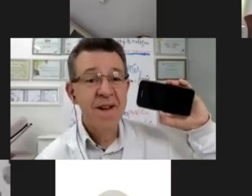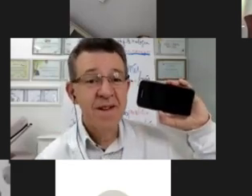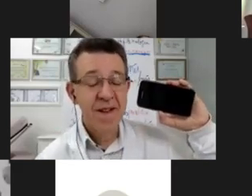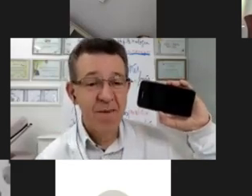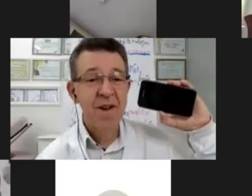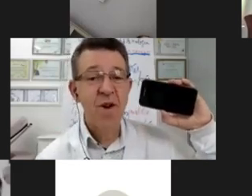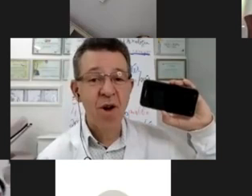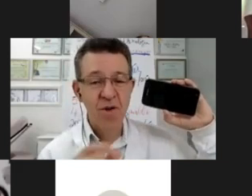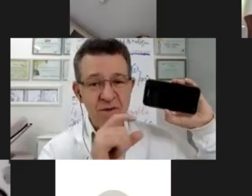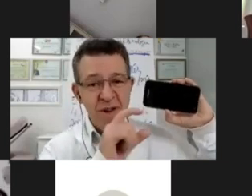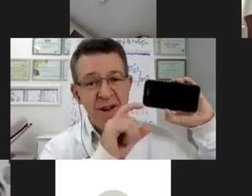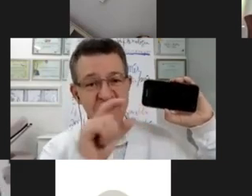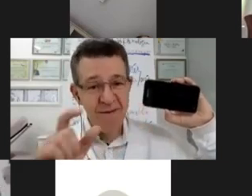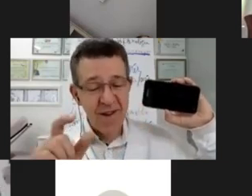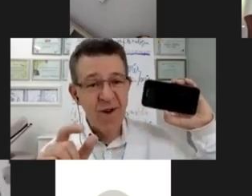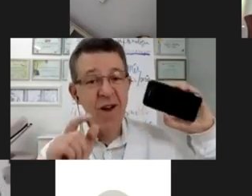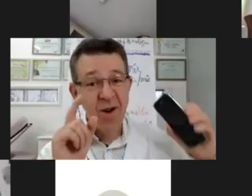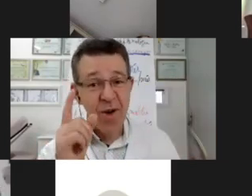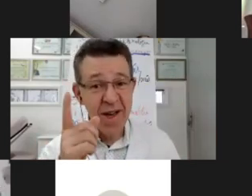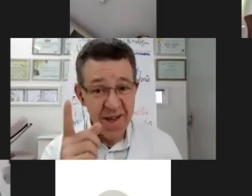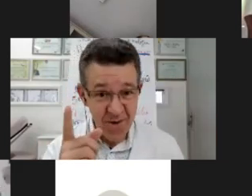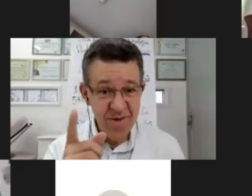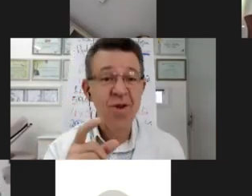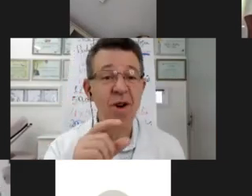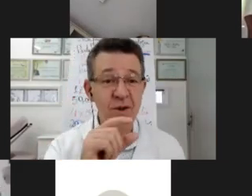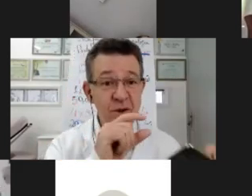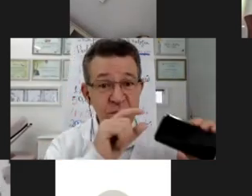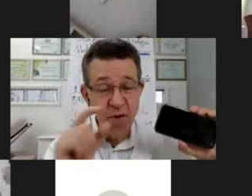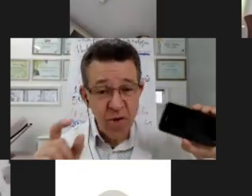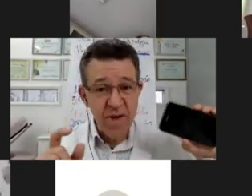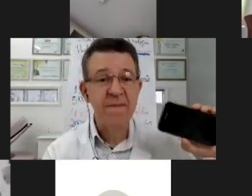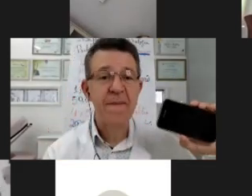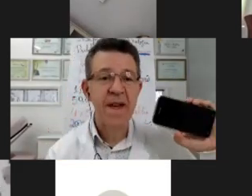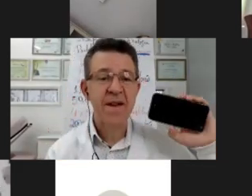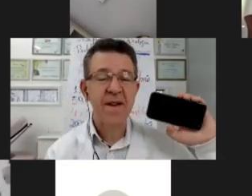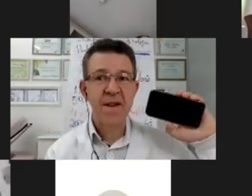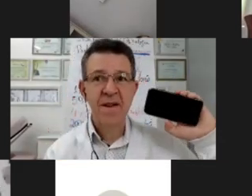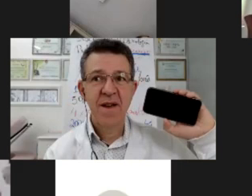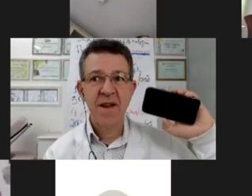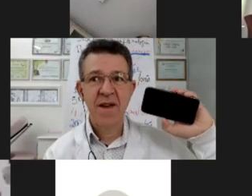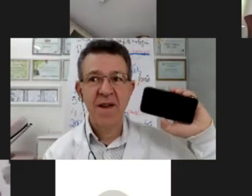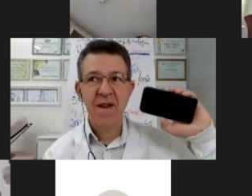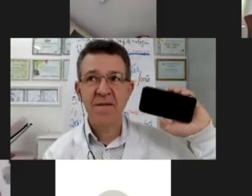eu faço isso, tá? Sim, vou conversando com ela. Porque... Tá vendo? Olha como é rico. Coloco no YouTube, né?